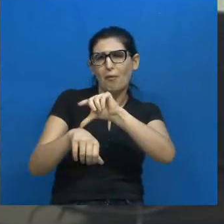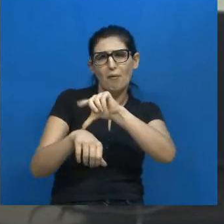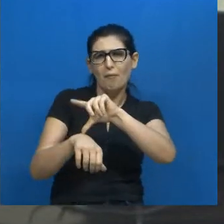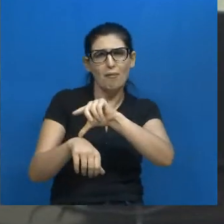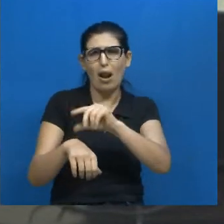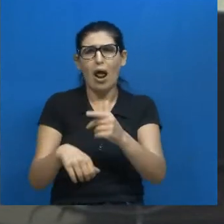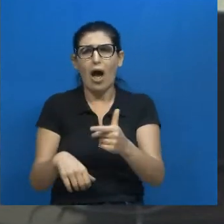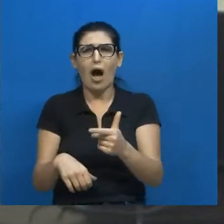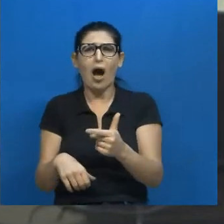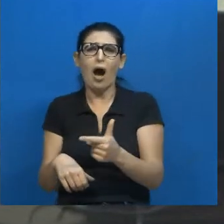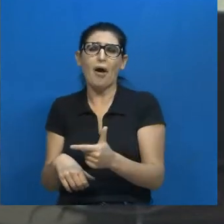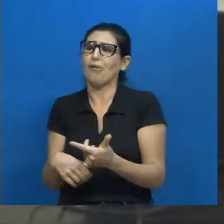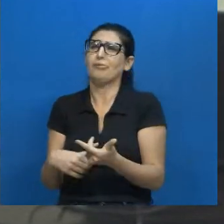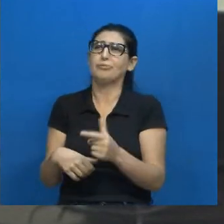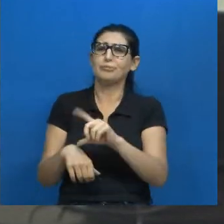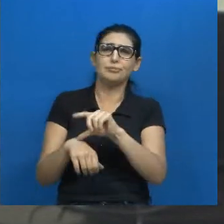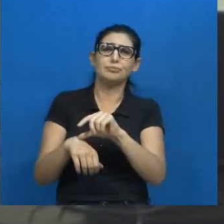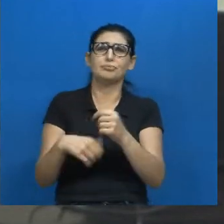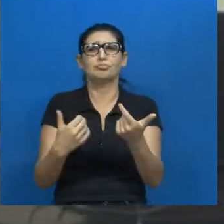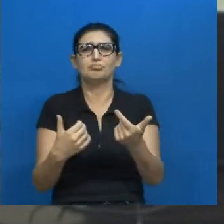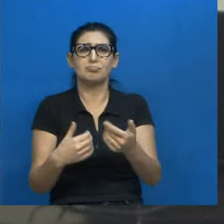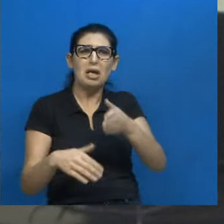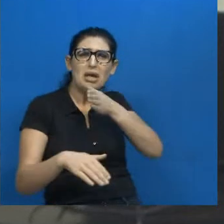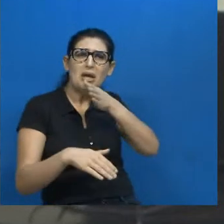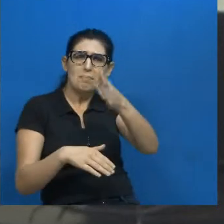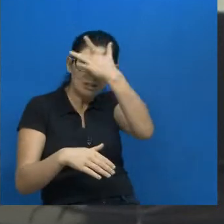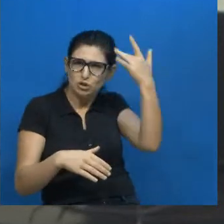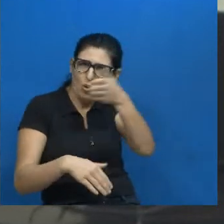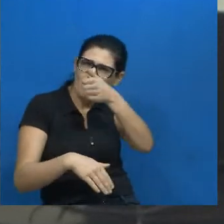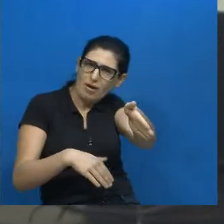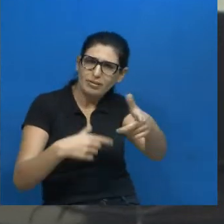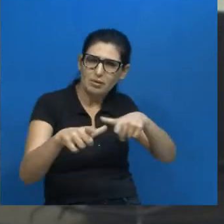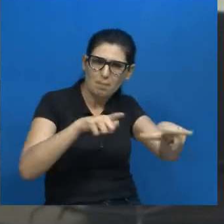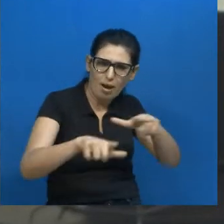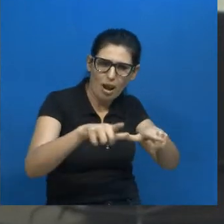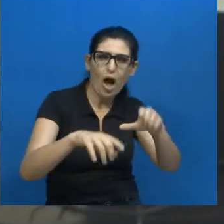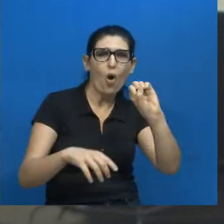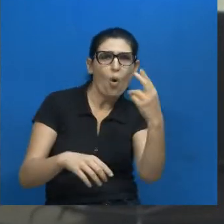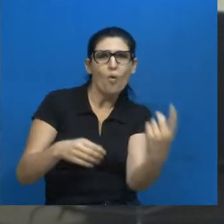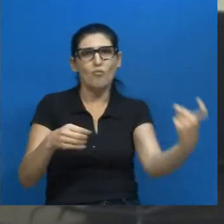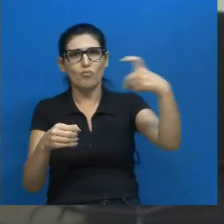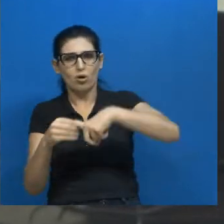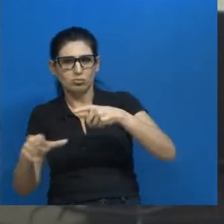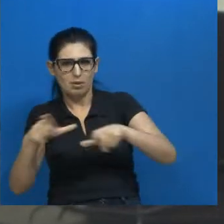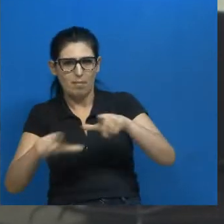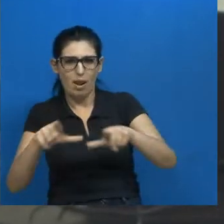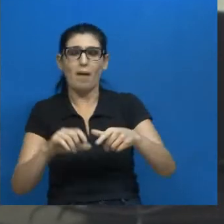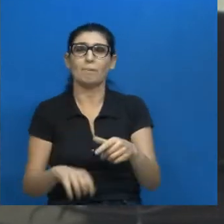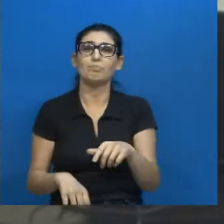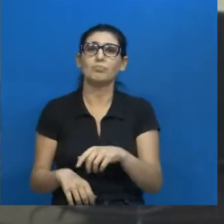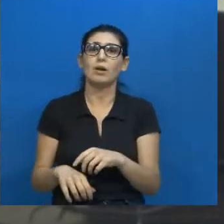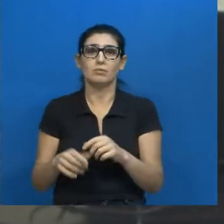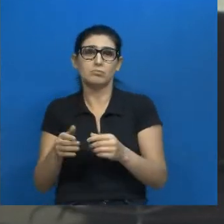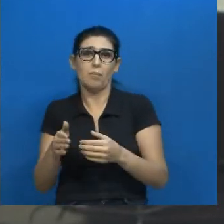horário de pico lá na cidade de Salvador. No intervalo assim, a gente tinha um intervalo de ônibus de 8 em 8 minutos.